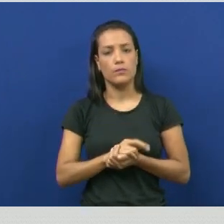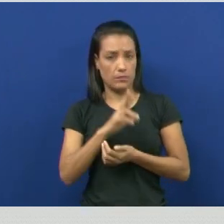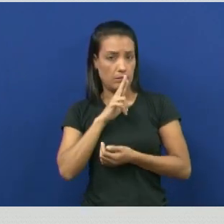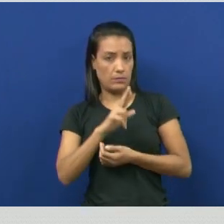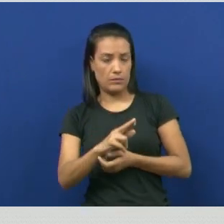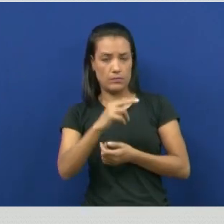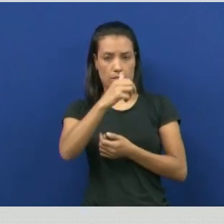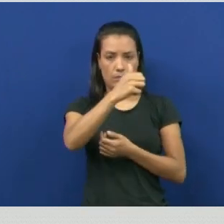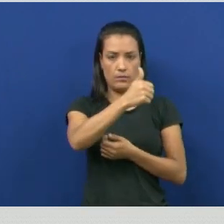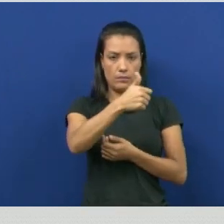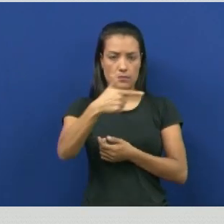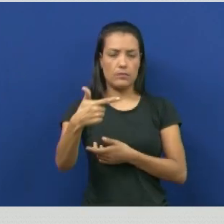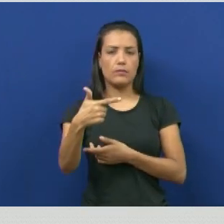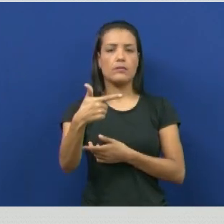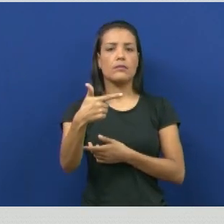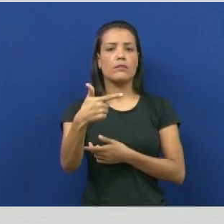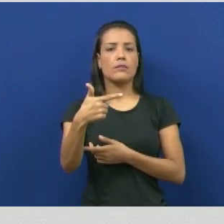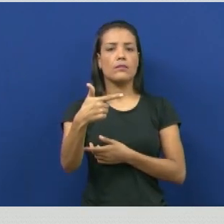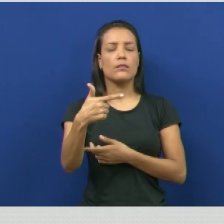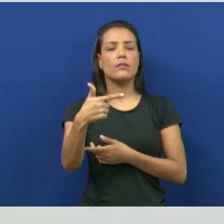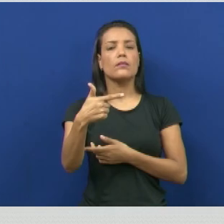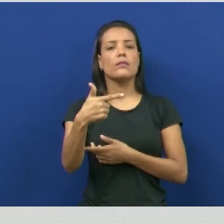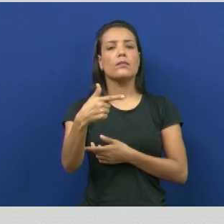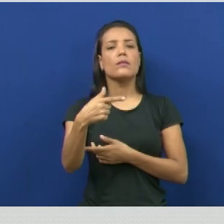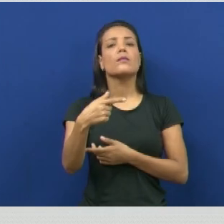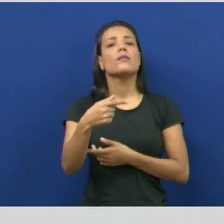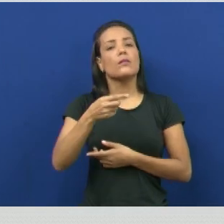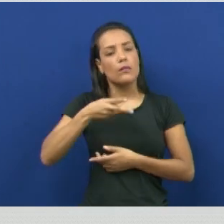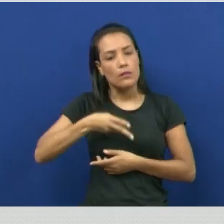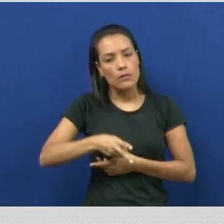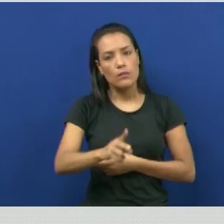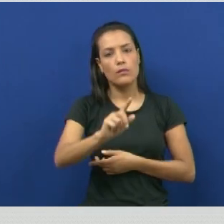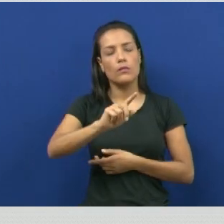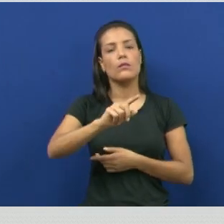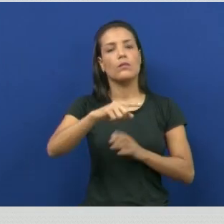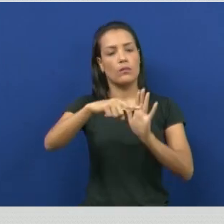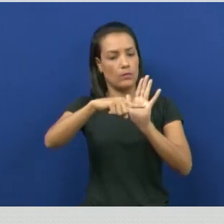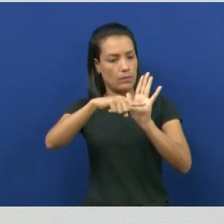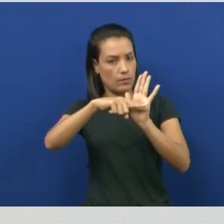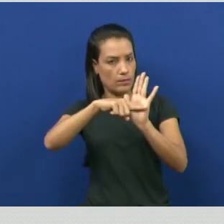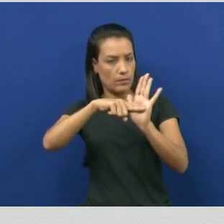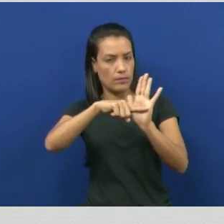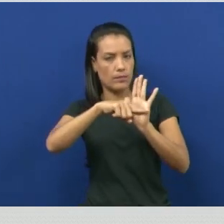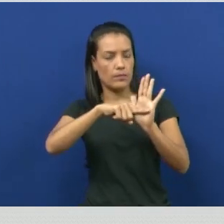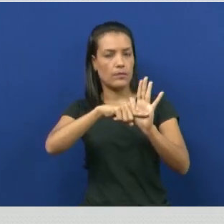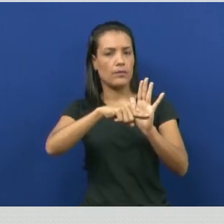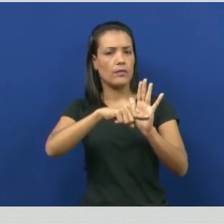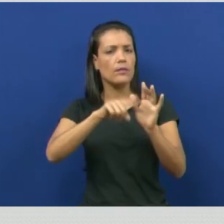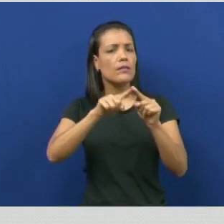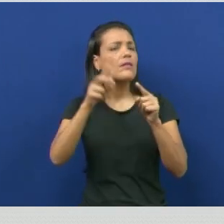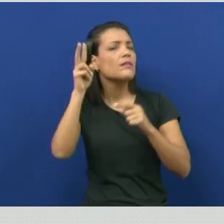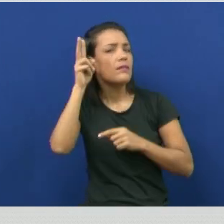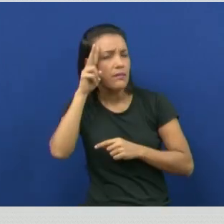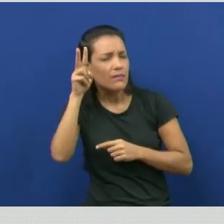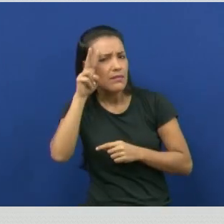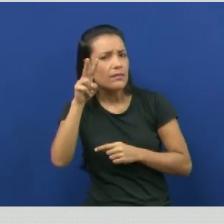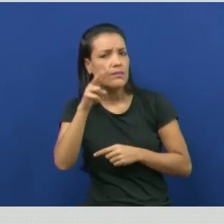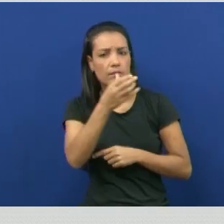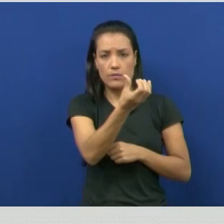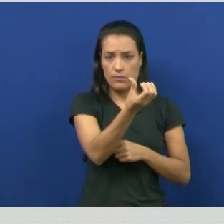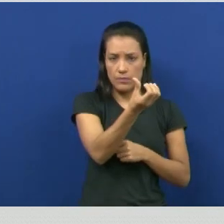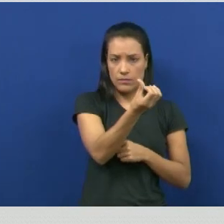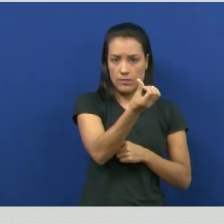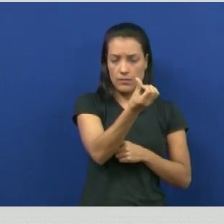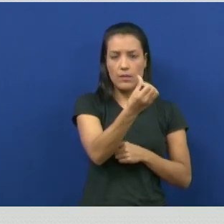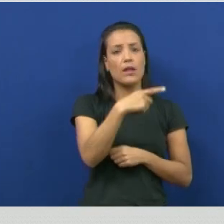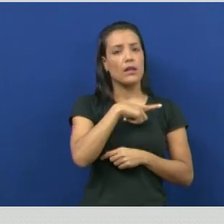12. O sinal permanece ali menos, né? Porque é a minha dívida. Só que lembra do menos do 6?